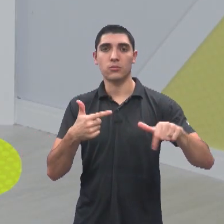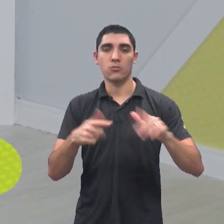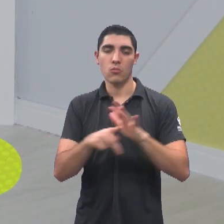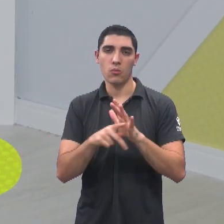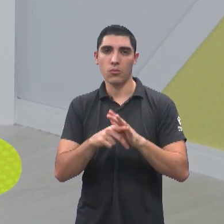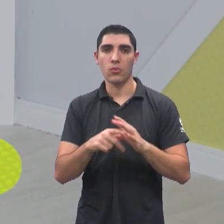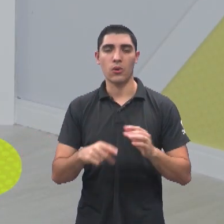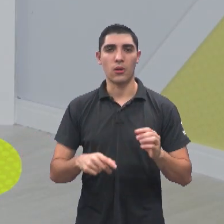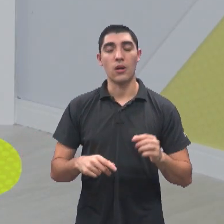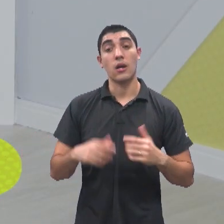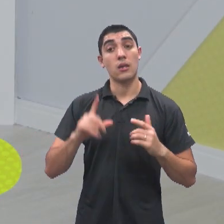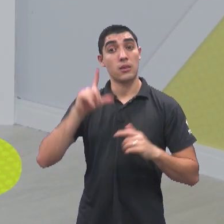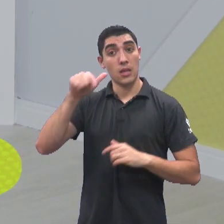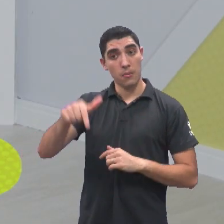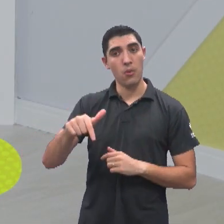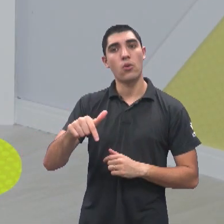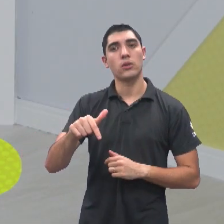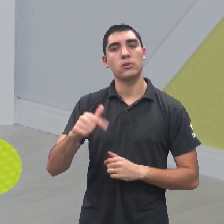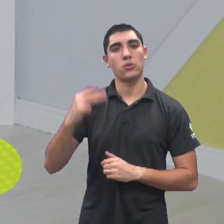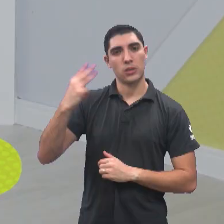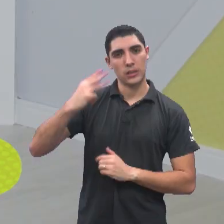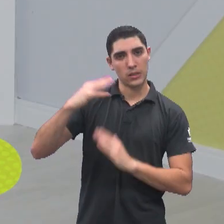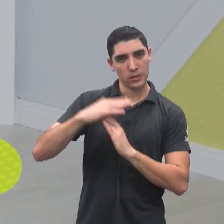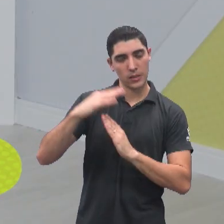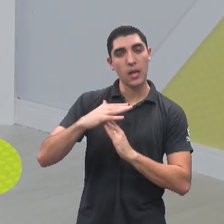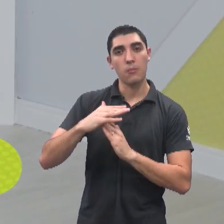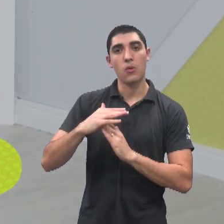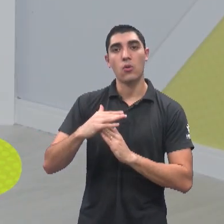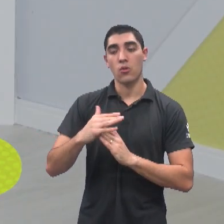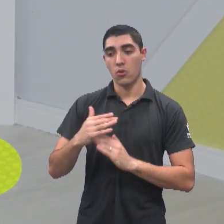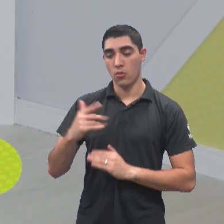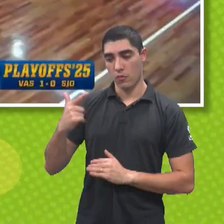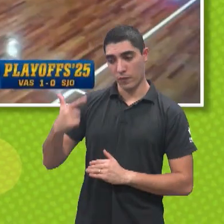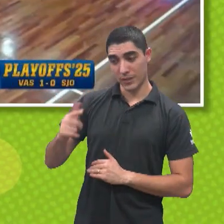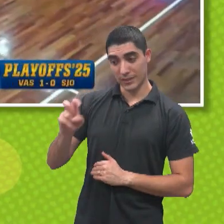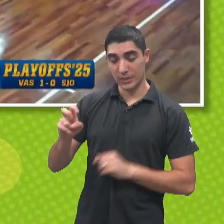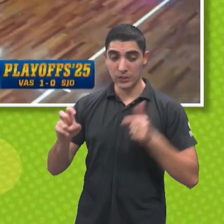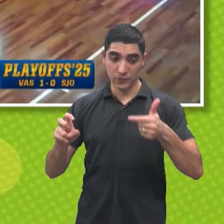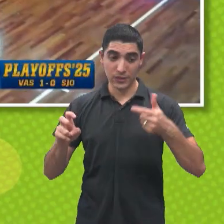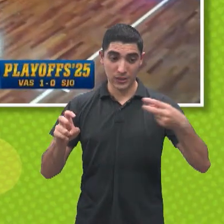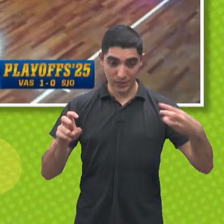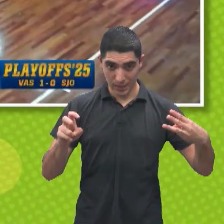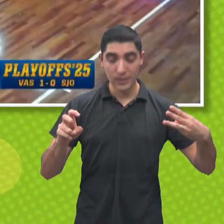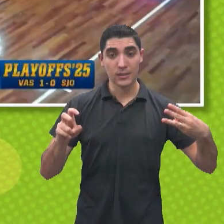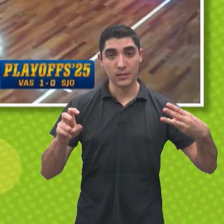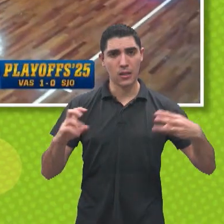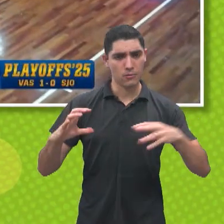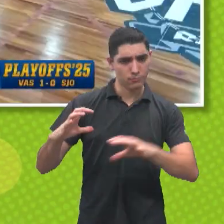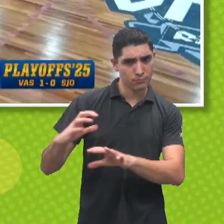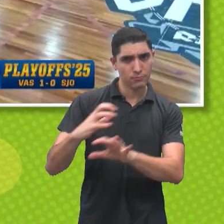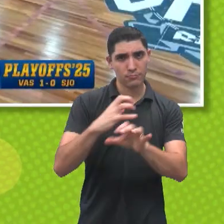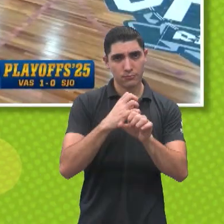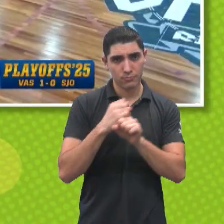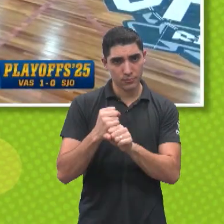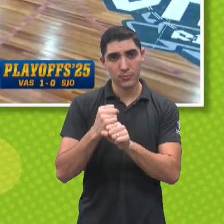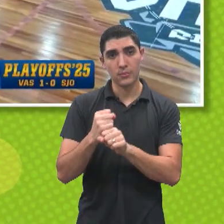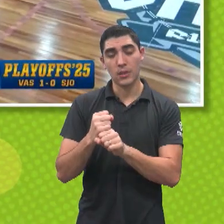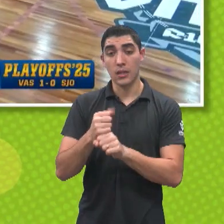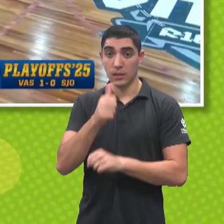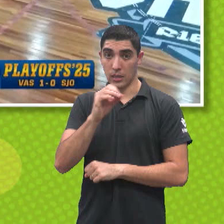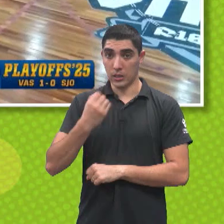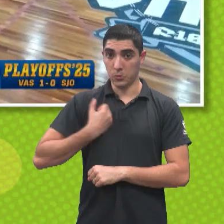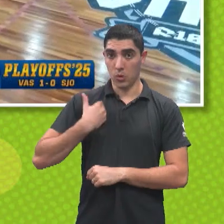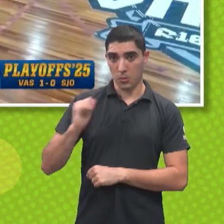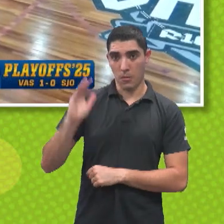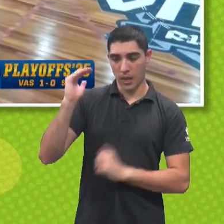Terceiro quarto, São José venceu, mas venceu por 2 pontos apenas, 25-23. Levou o jogo para os últimos 10 minutos com 10 de vantagem para o